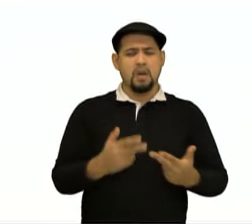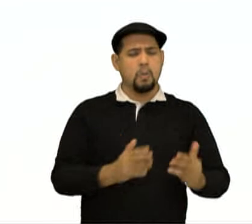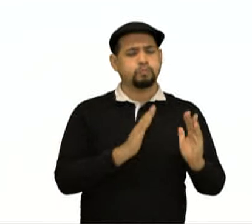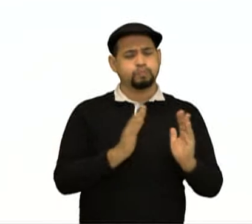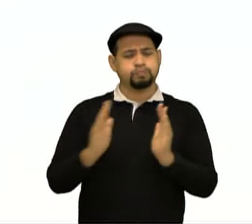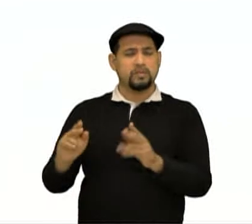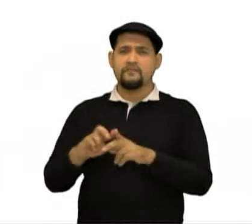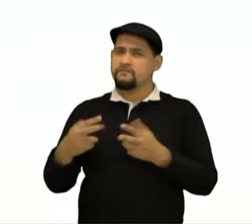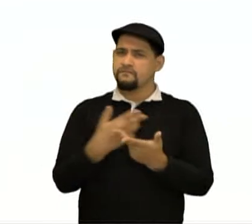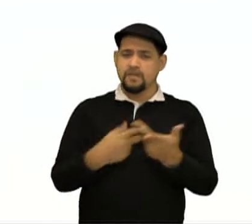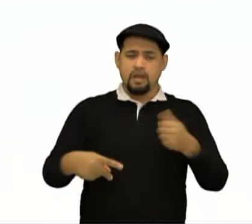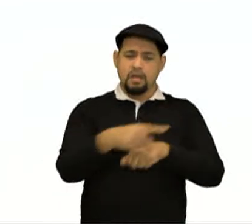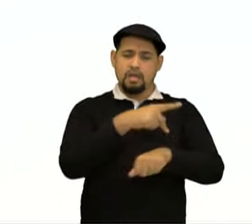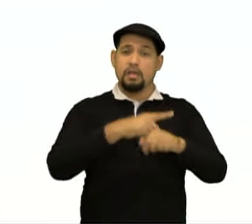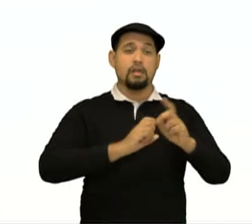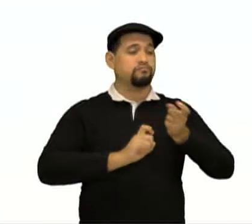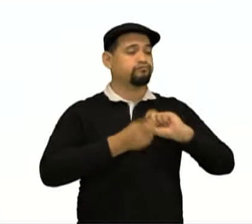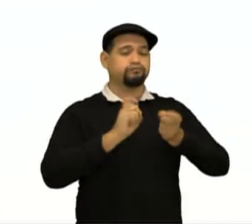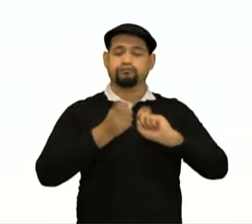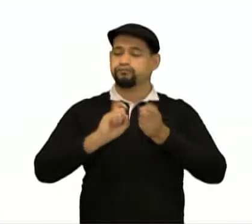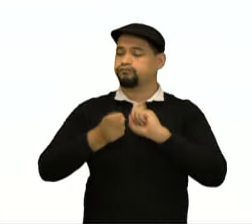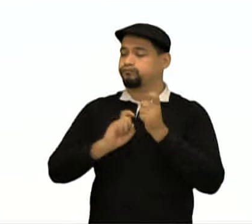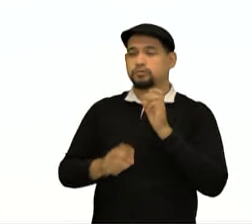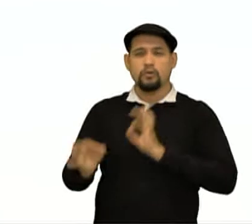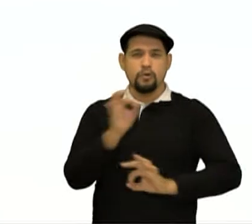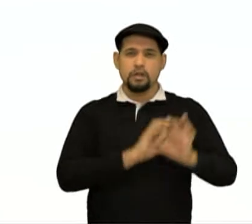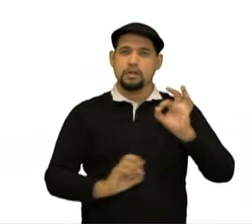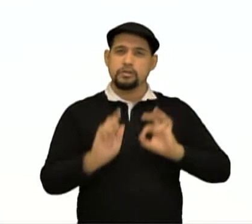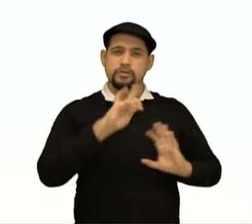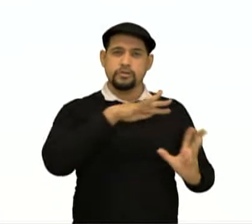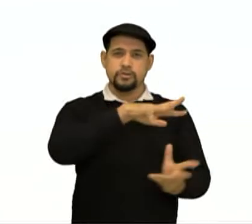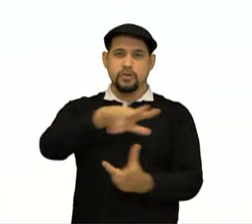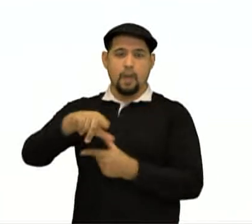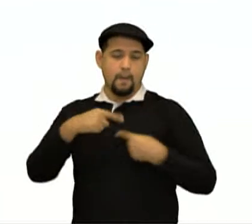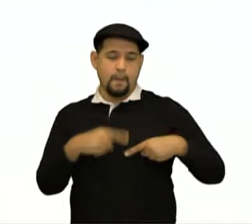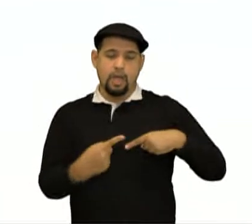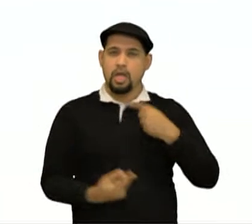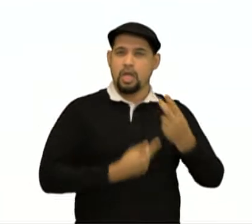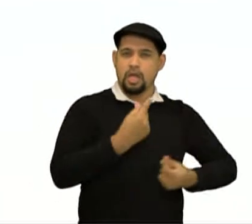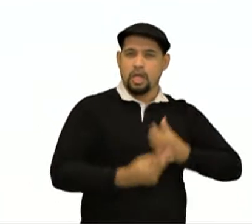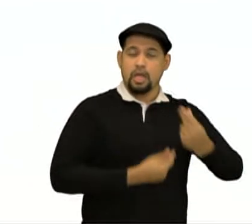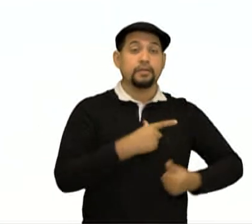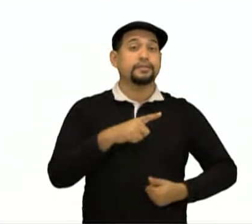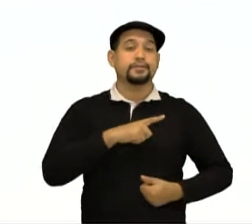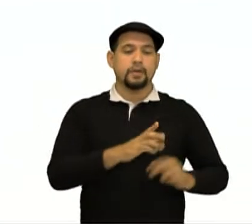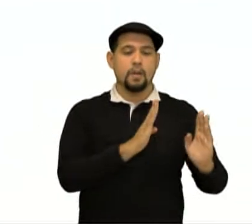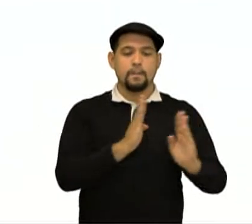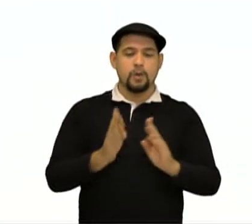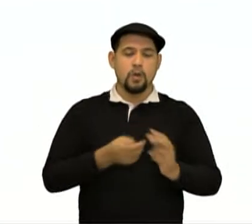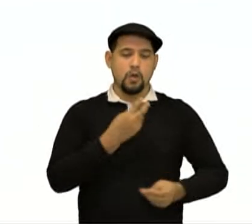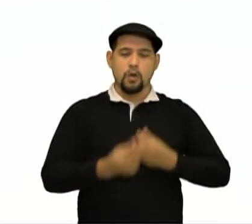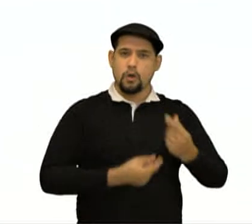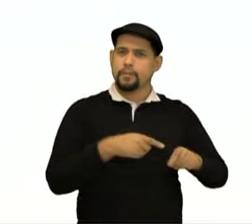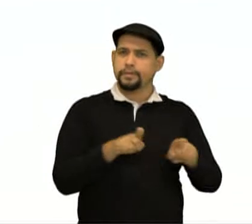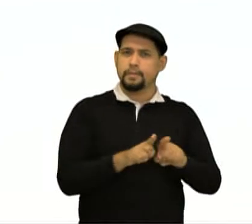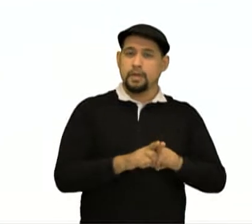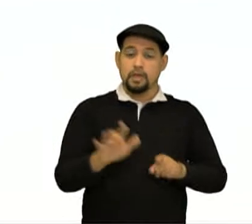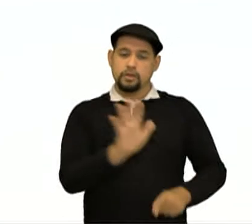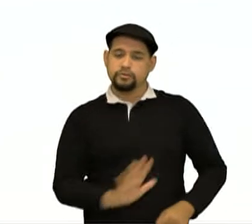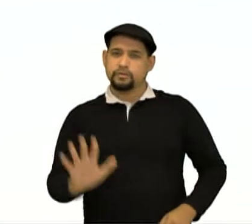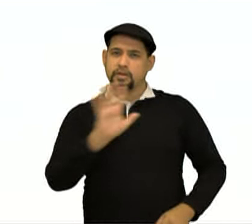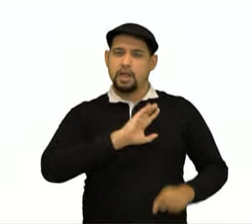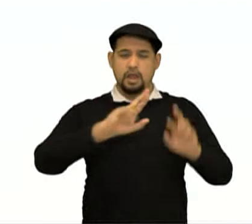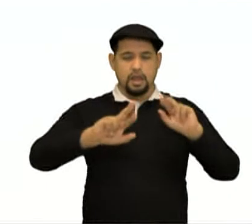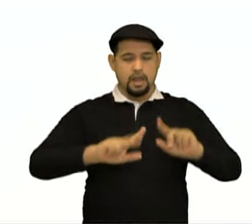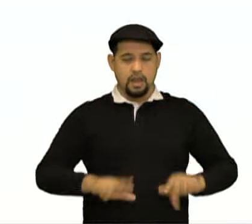diversos países se reunirão em Organizações geopolíticas e econômicas constituindo blocos econômicos regionais e